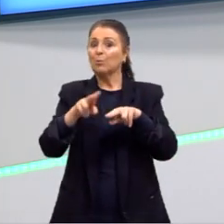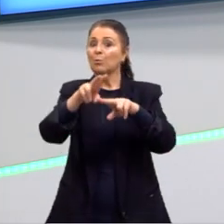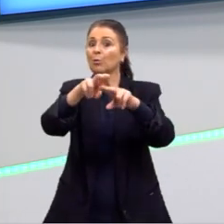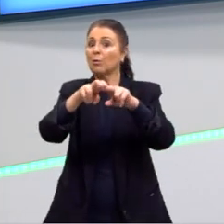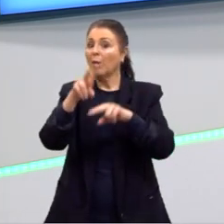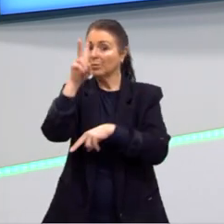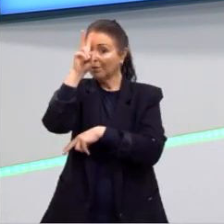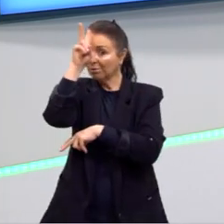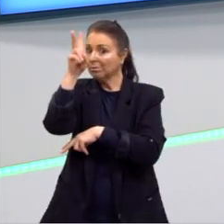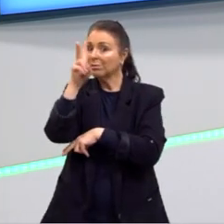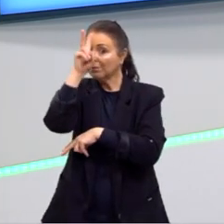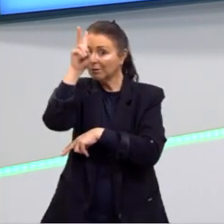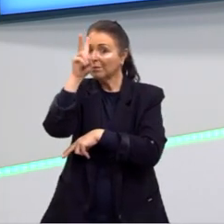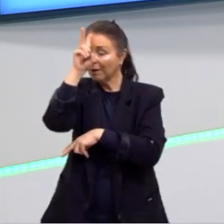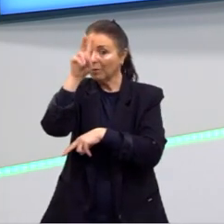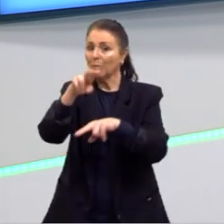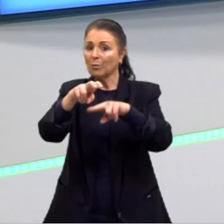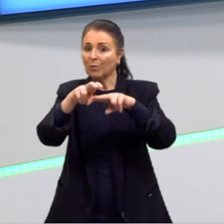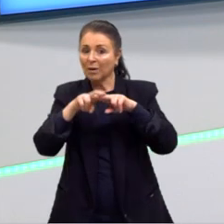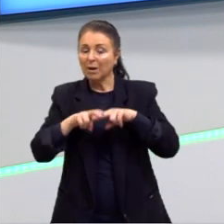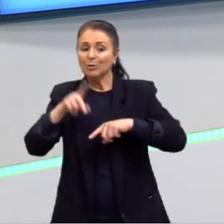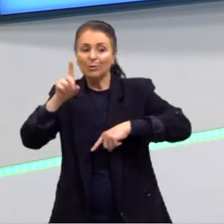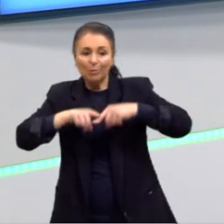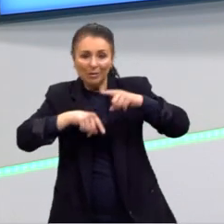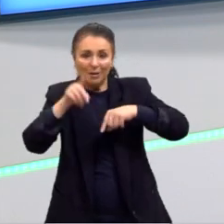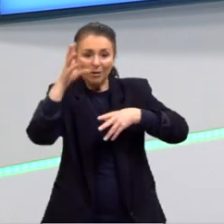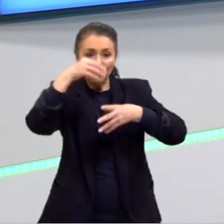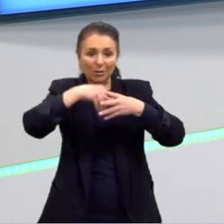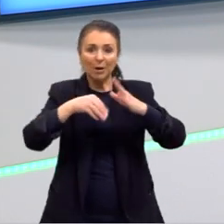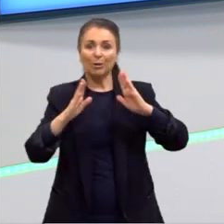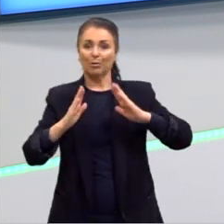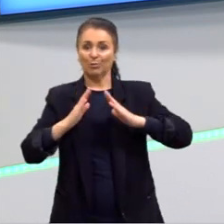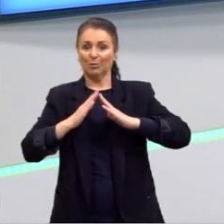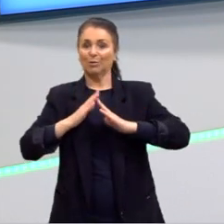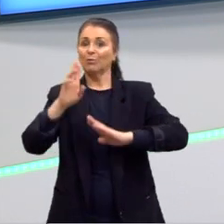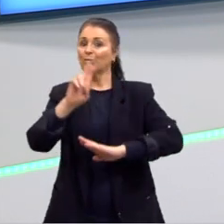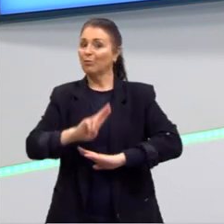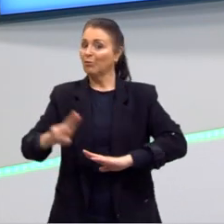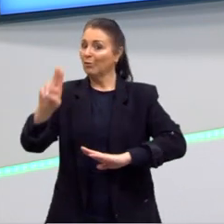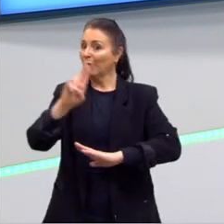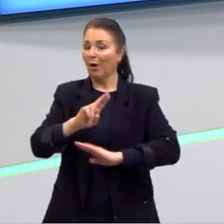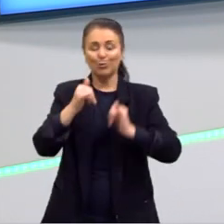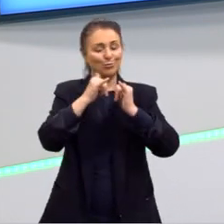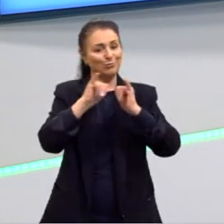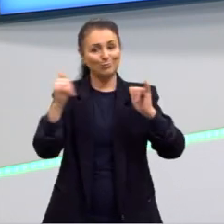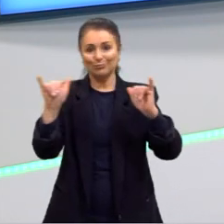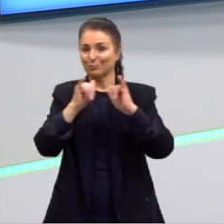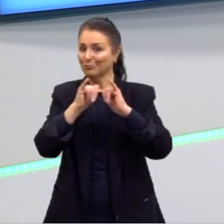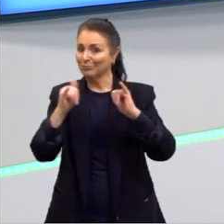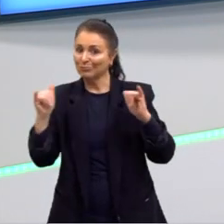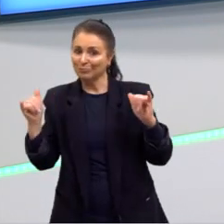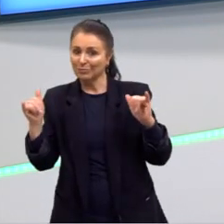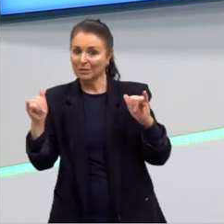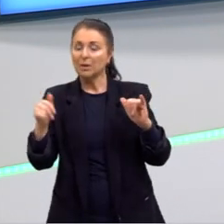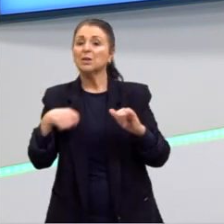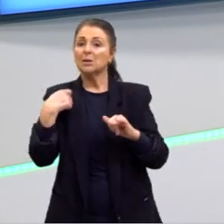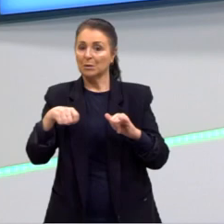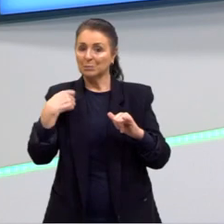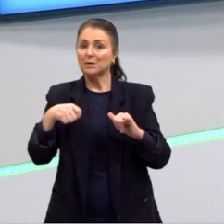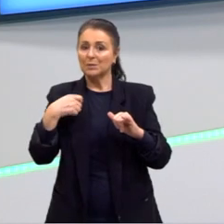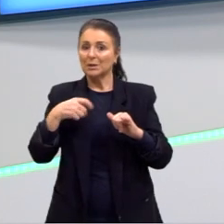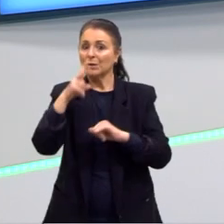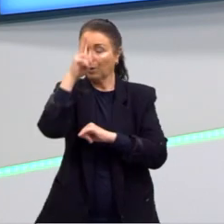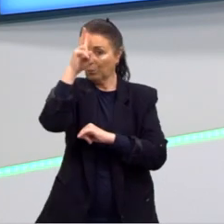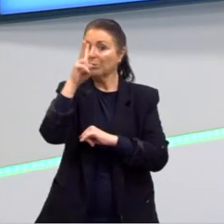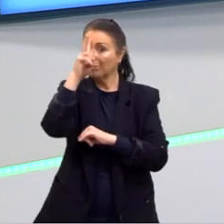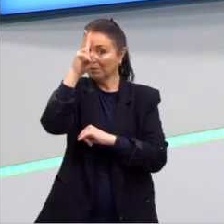é porque daí todos os seus equipamentos são receber a mesma atenção funcionar né com a efetiva a energia não é necessário porque a